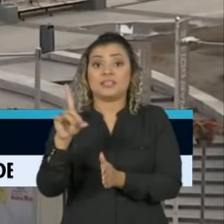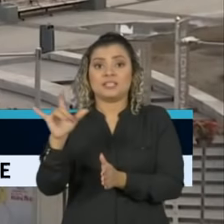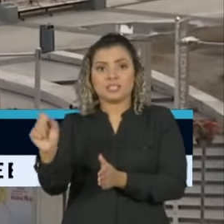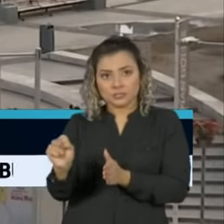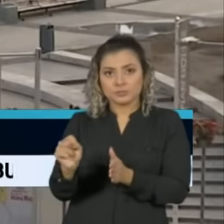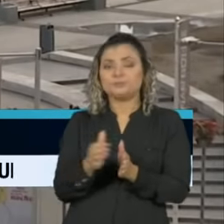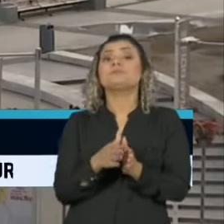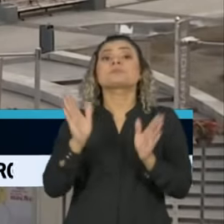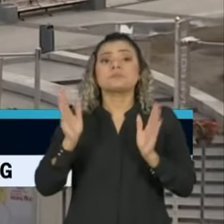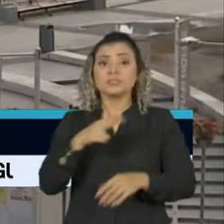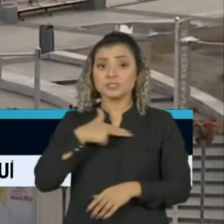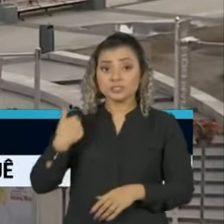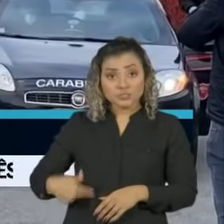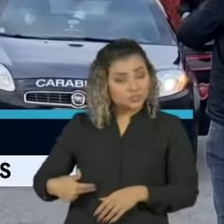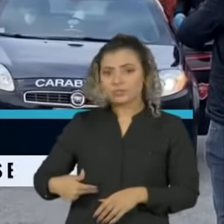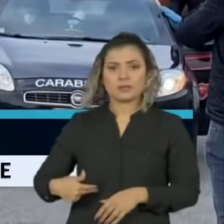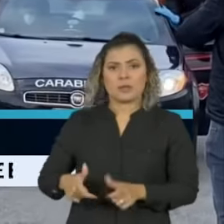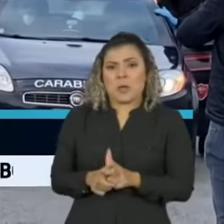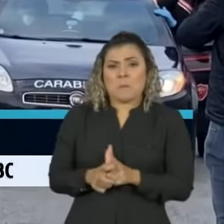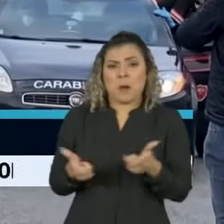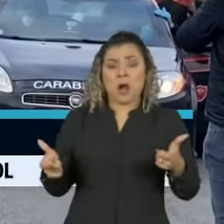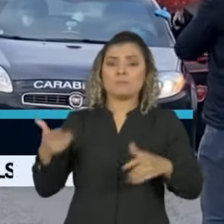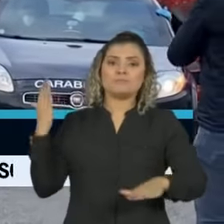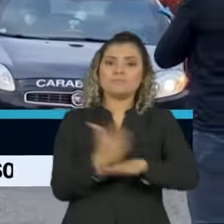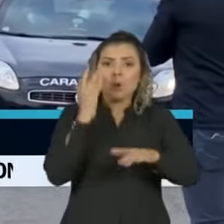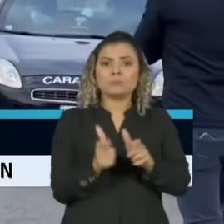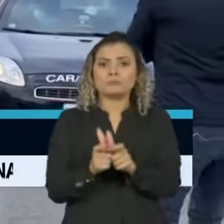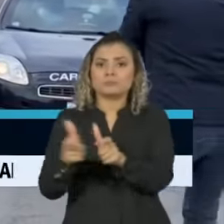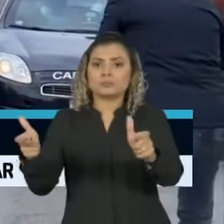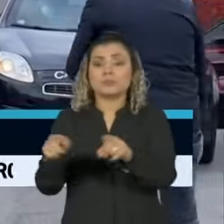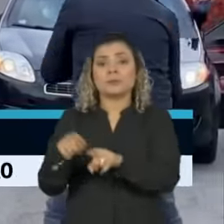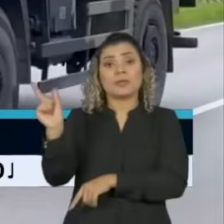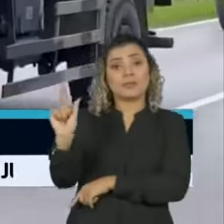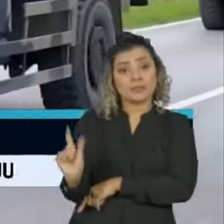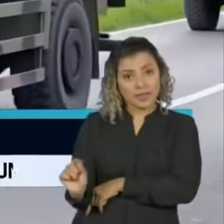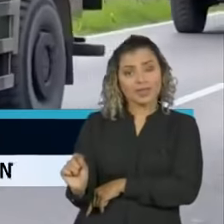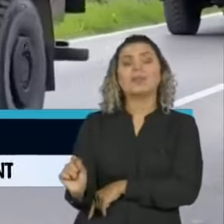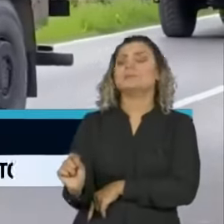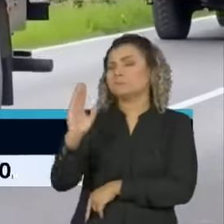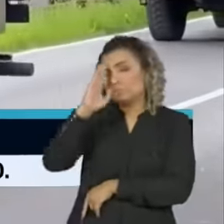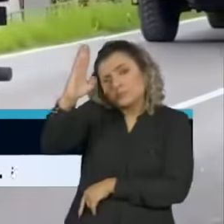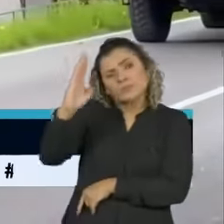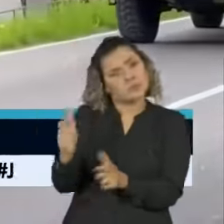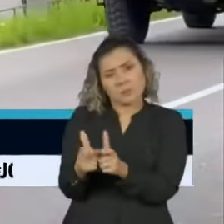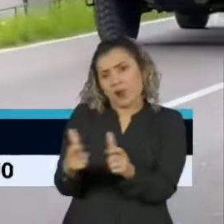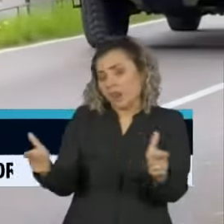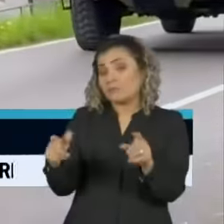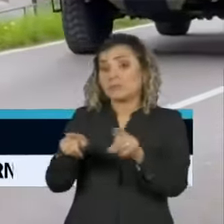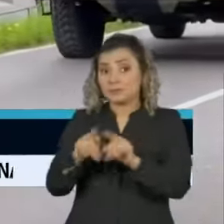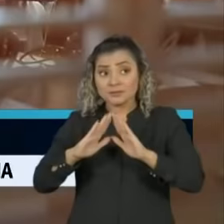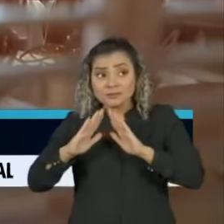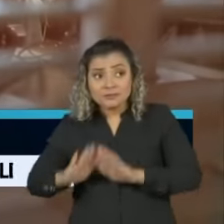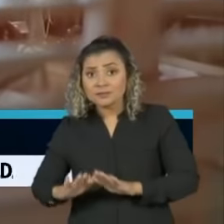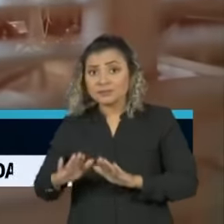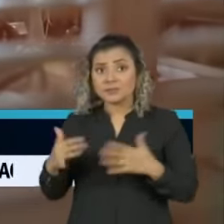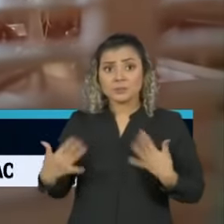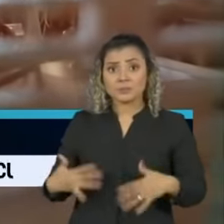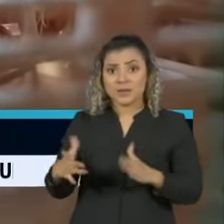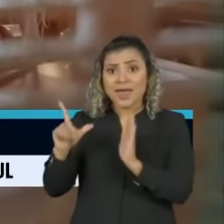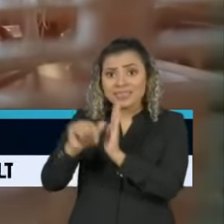passou a China em número de mortes. Na Itália, atual epicentro da pandemia, analistas discutem se o confinamento não foi